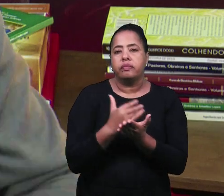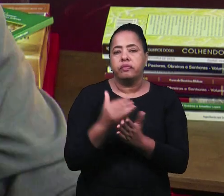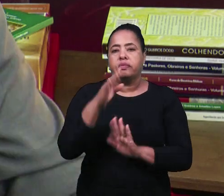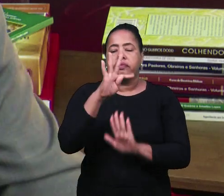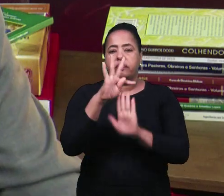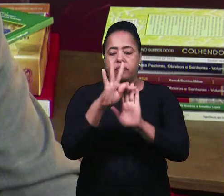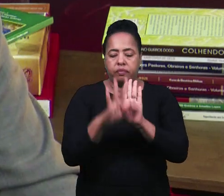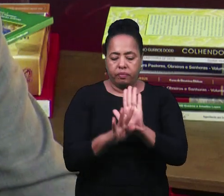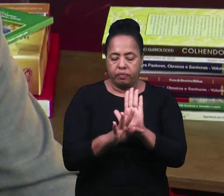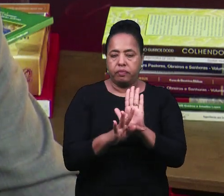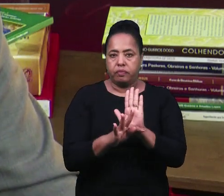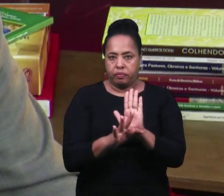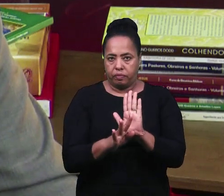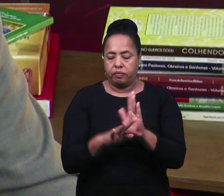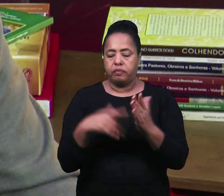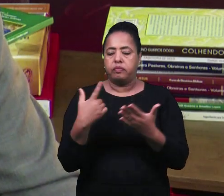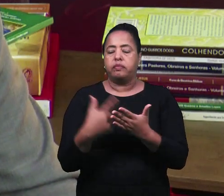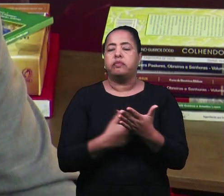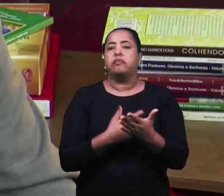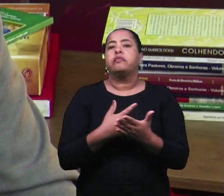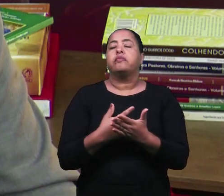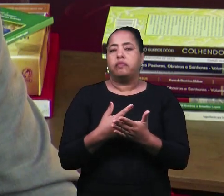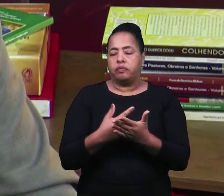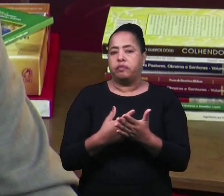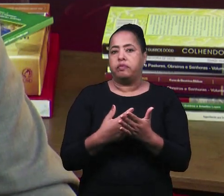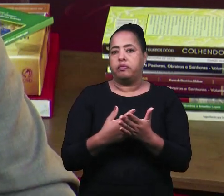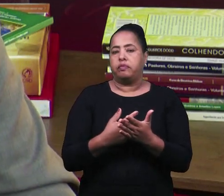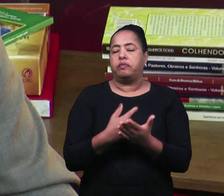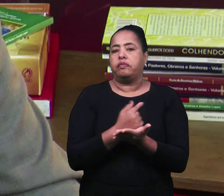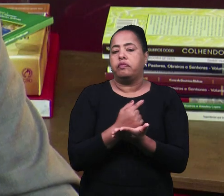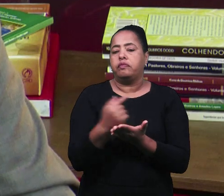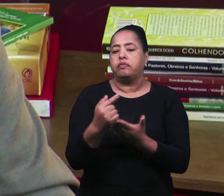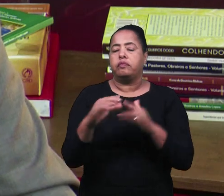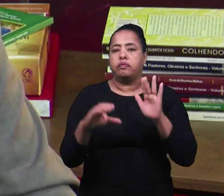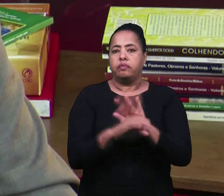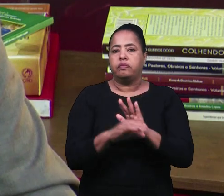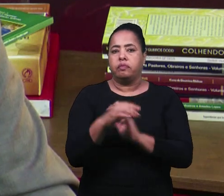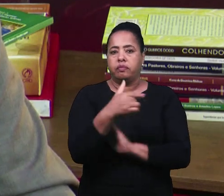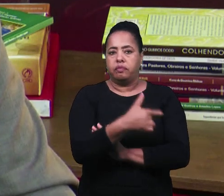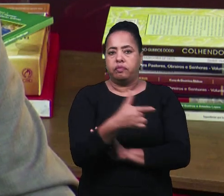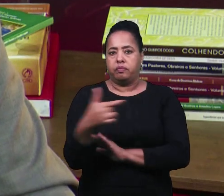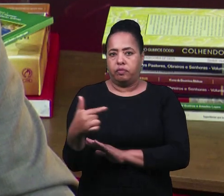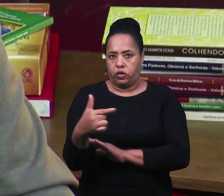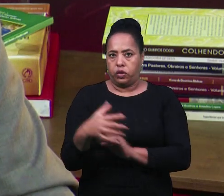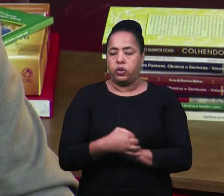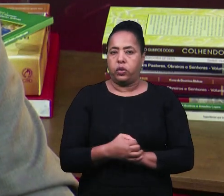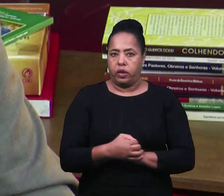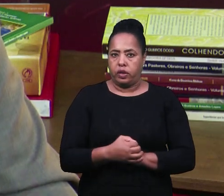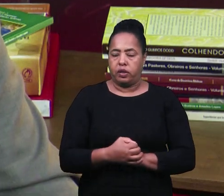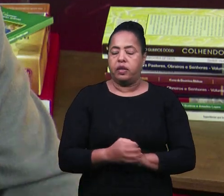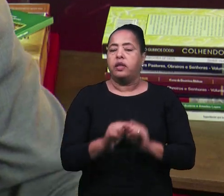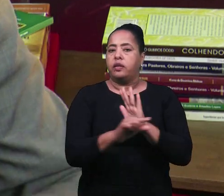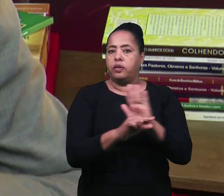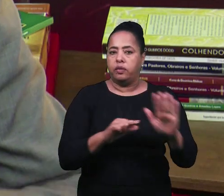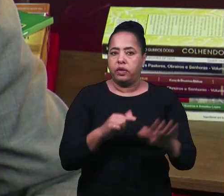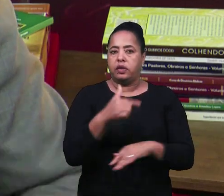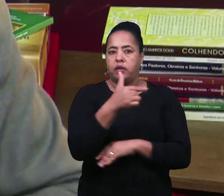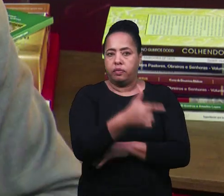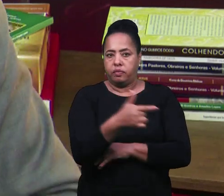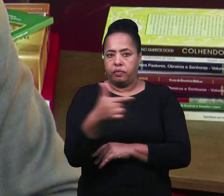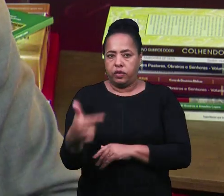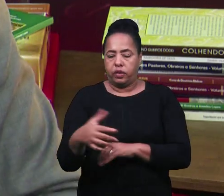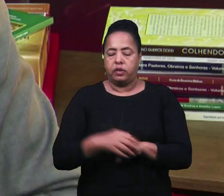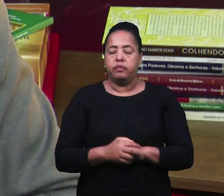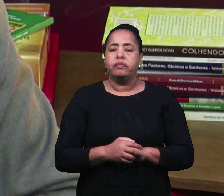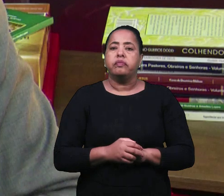um texto que está no livro de Gênesis, no capítulo 22, no verso de mesmo número, o verso 22, para nós